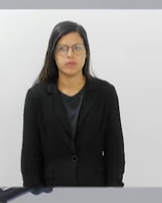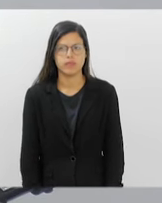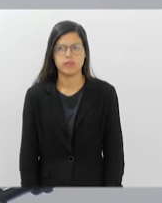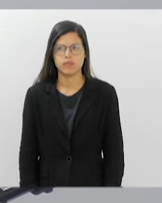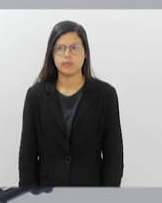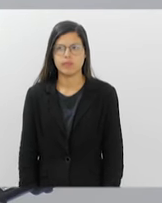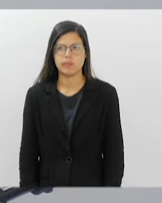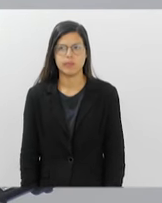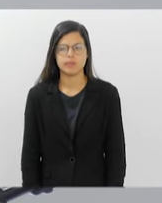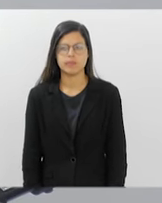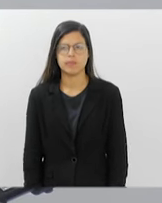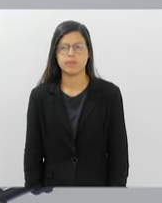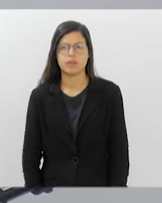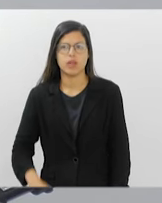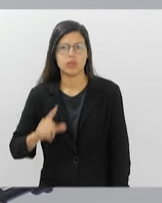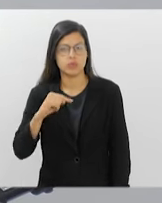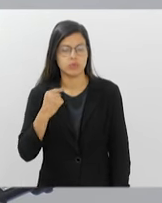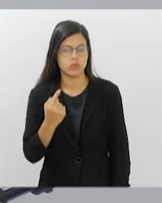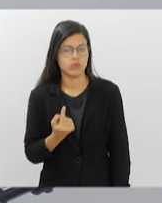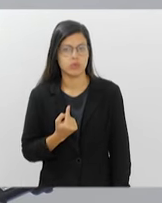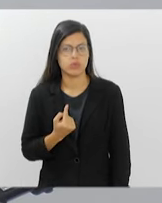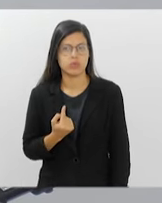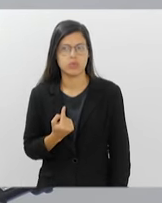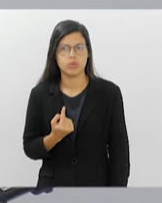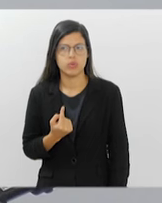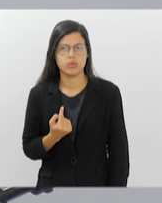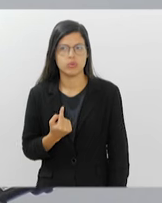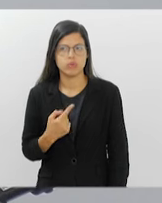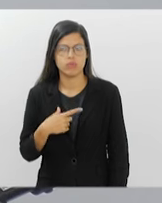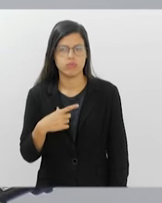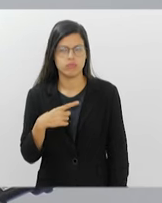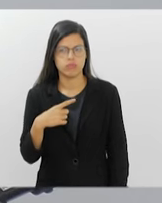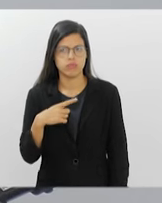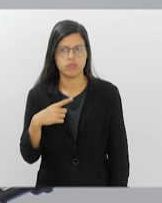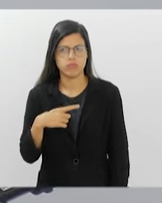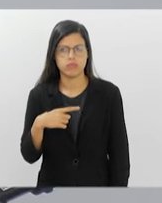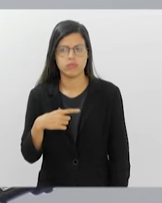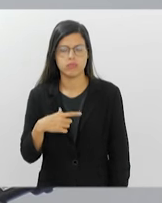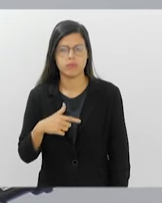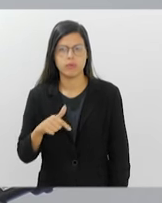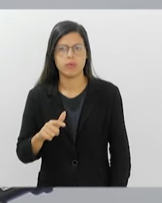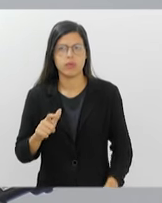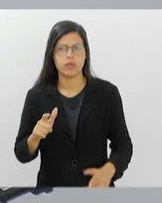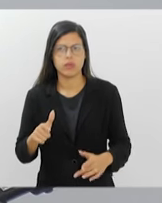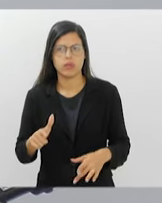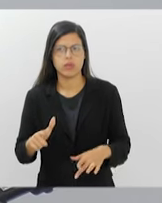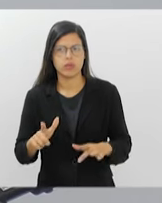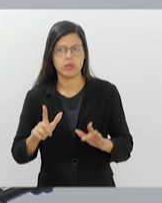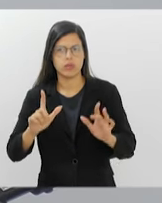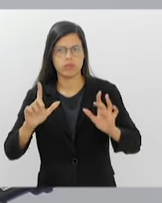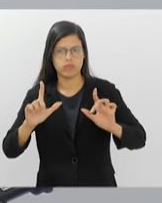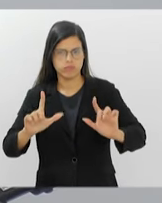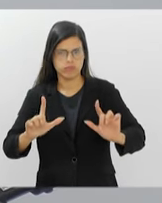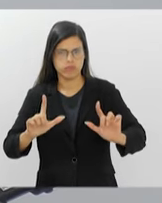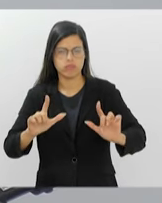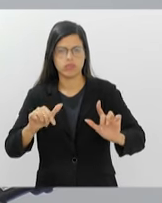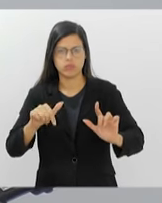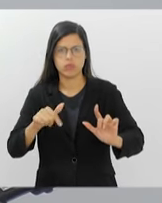se nós recebemos aqui num num folder apresentado pelo governo do estado um folder